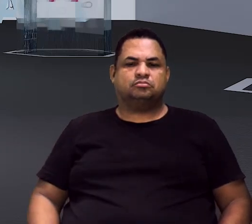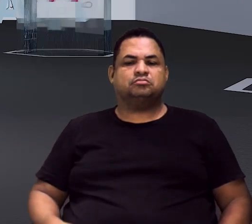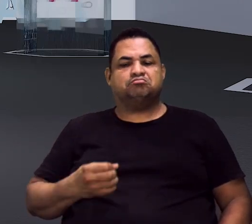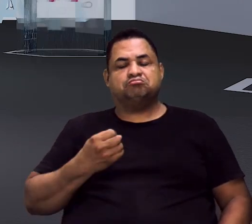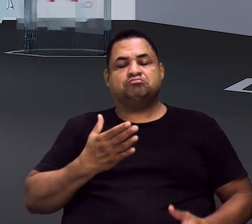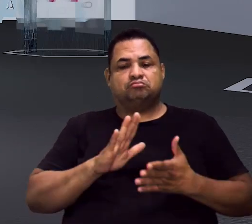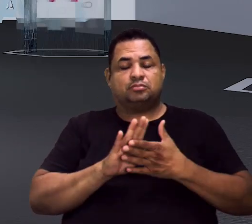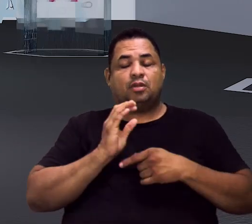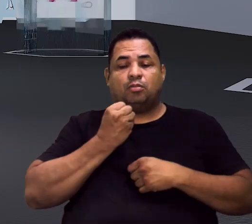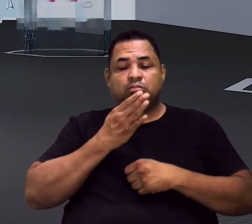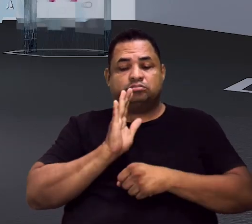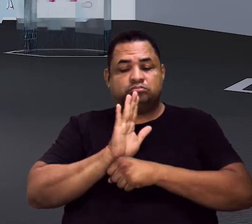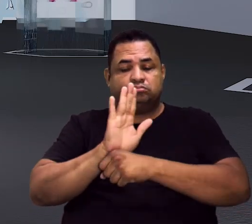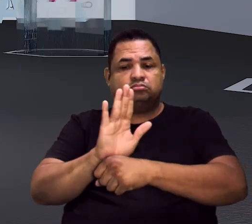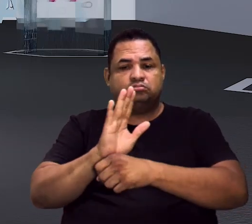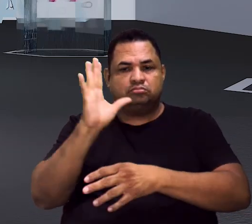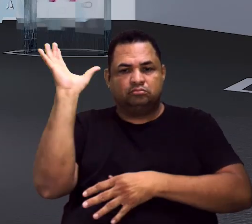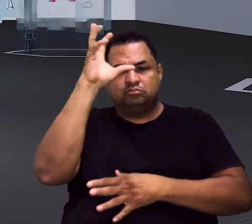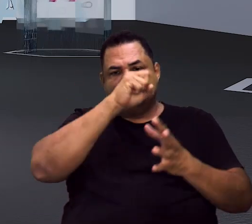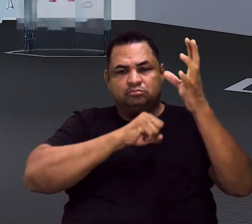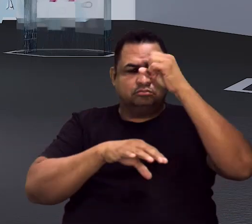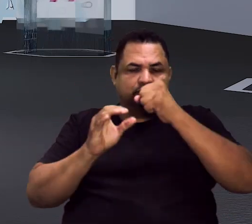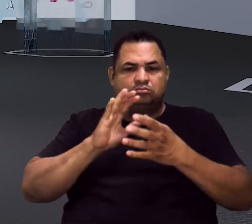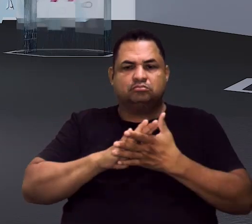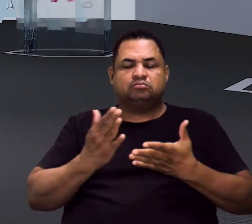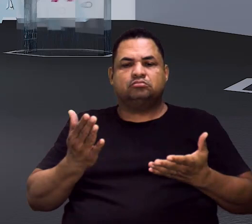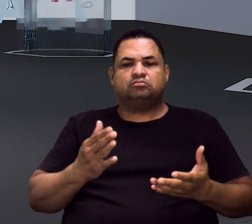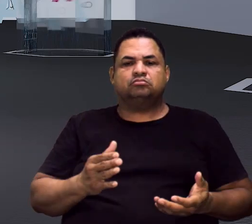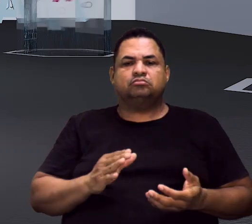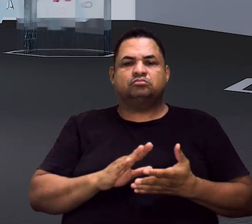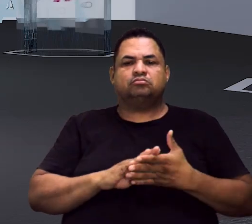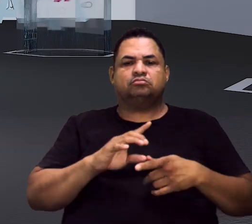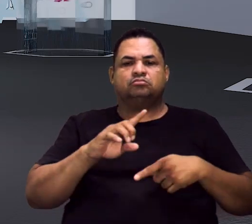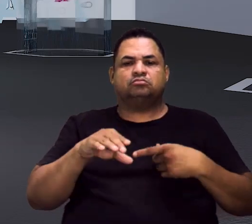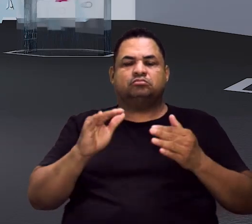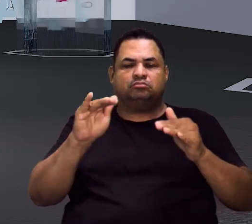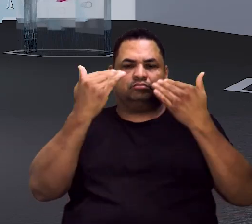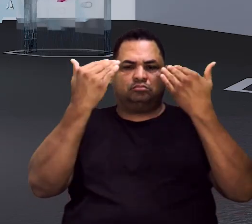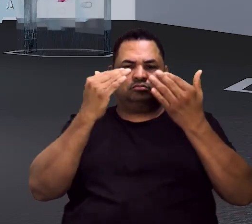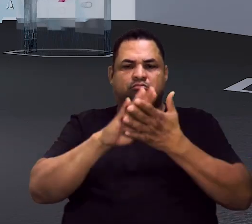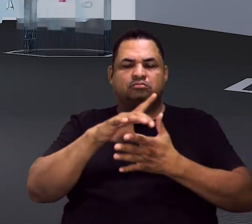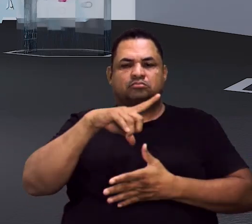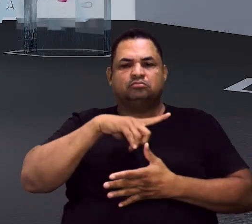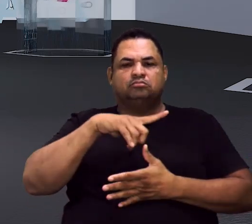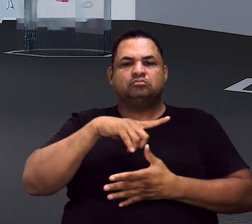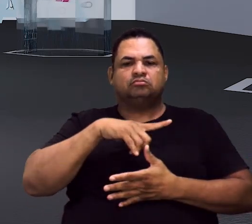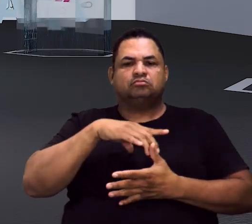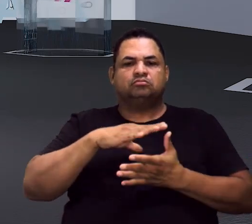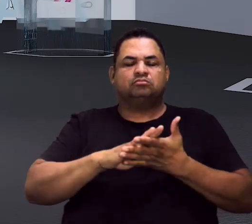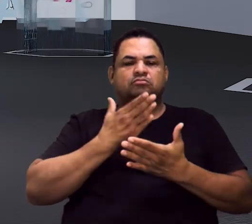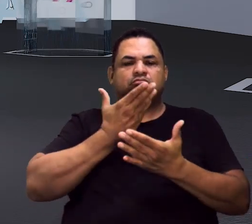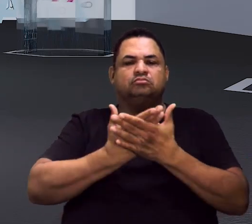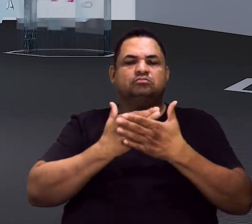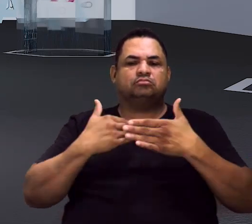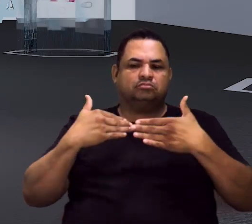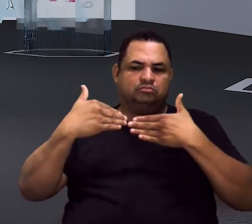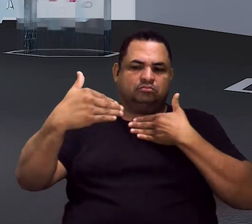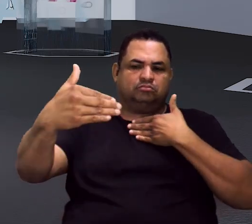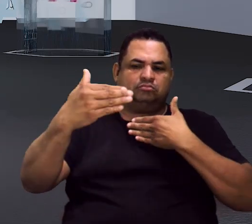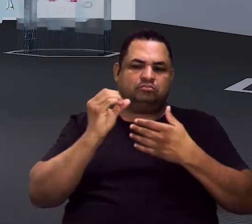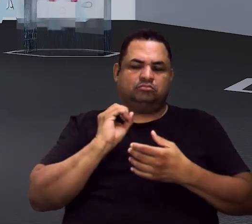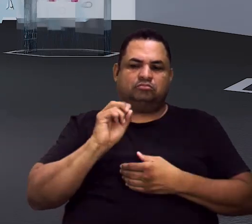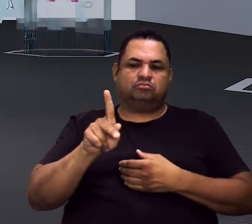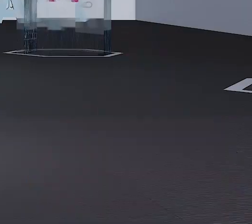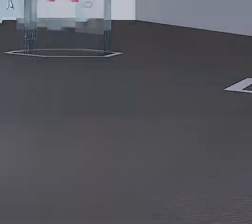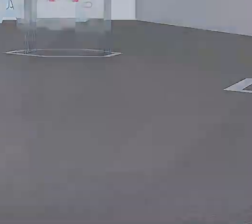ter contribuído com o seu aprendizado em distribuição eletrônica e íons, mas fique ligado porque teremos mais aula pela frente, ok?